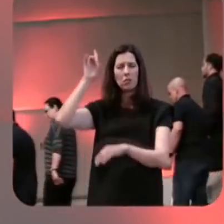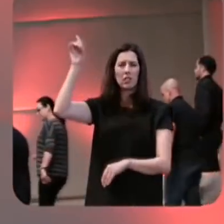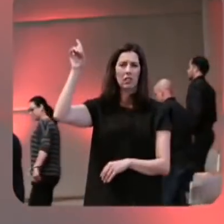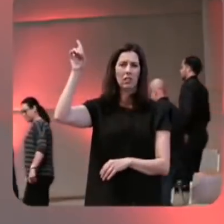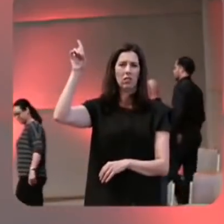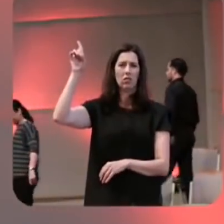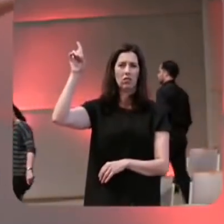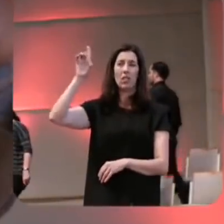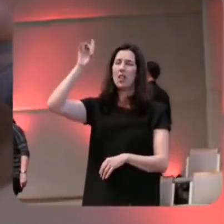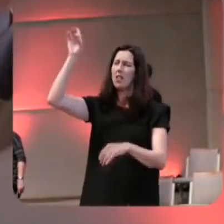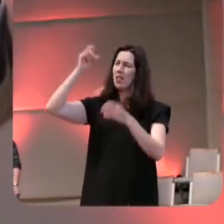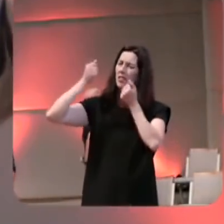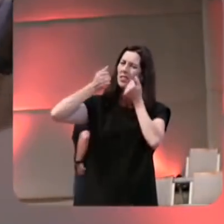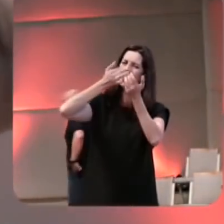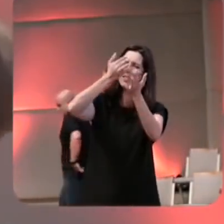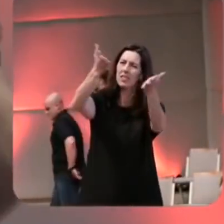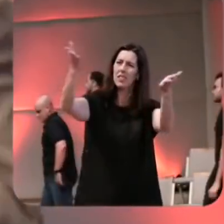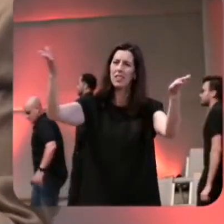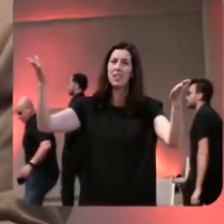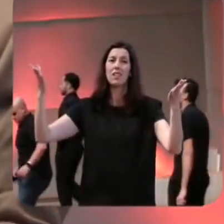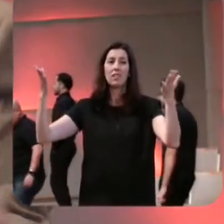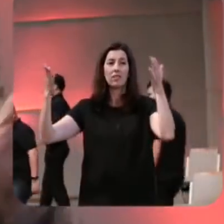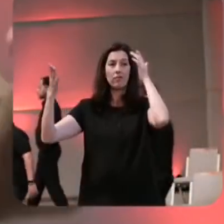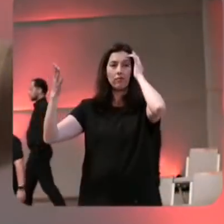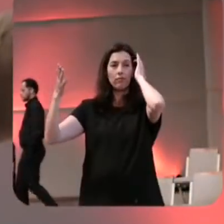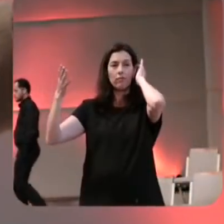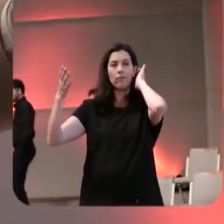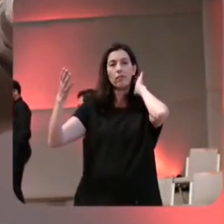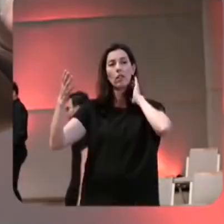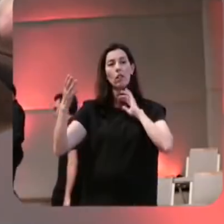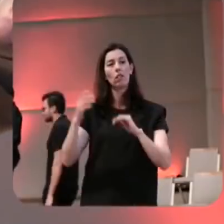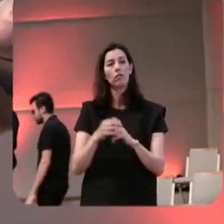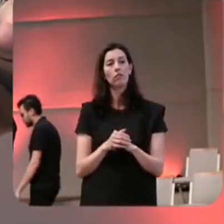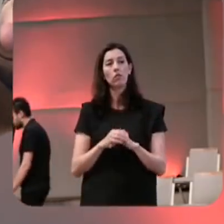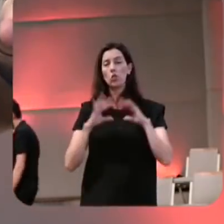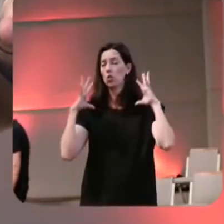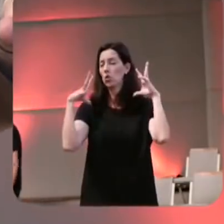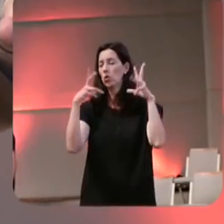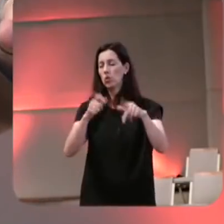Agora, Deus está derramando nesse lugar e nessa igreja recursos.